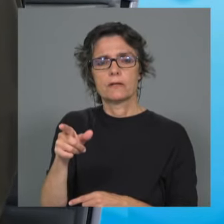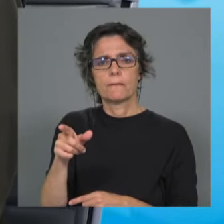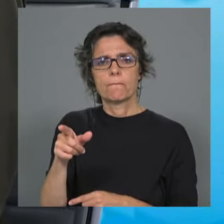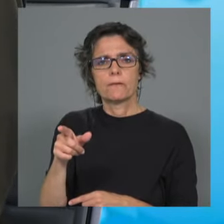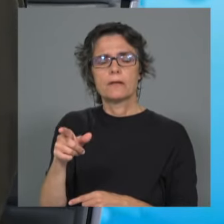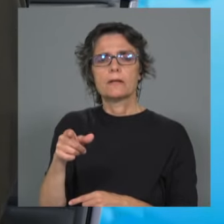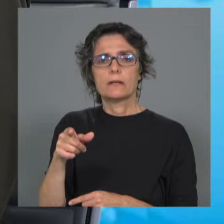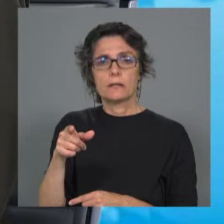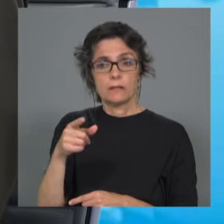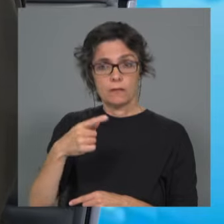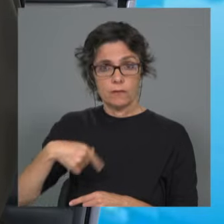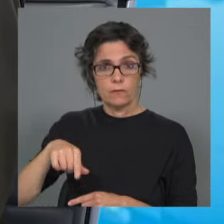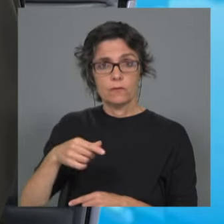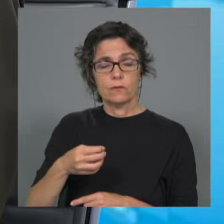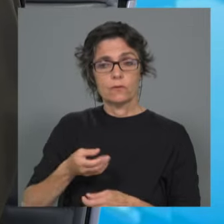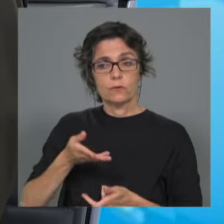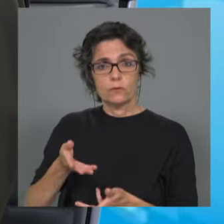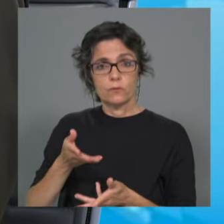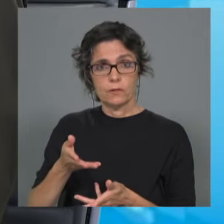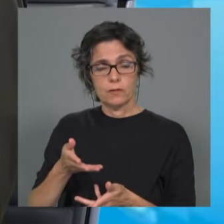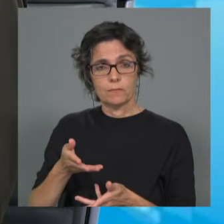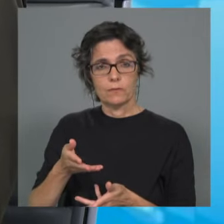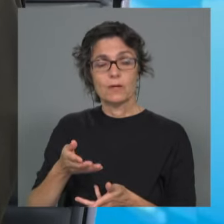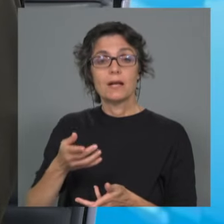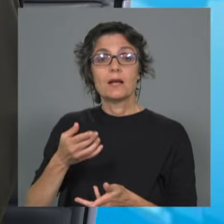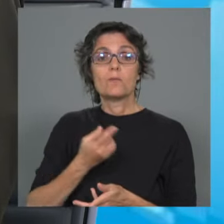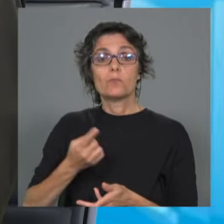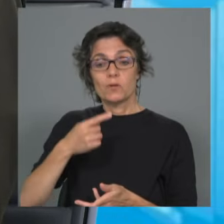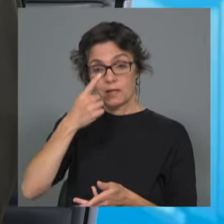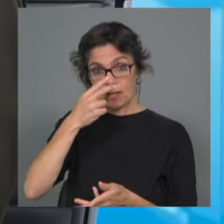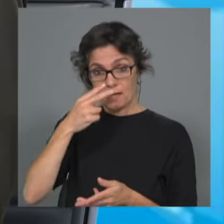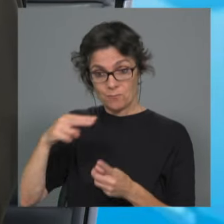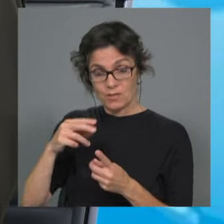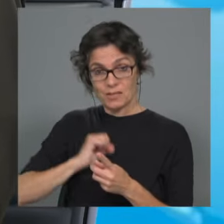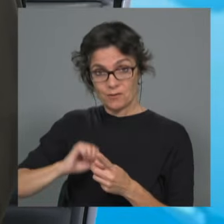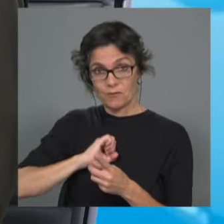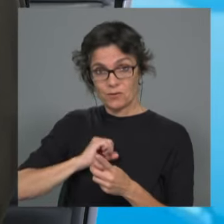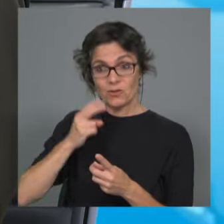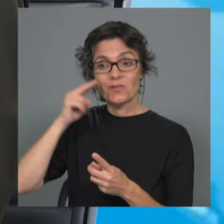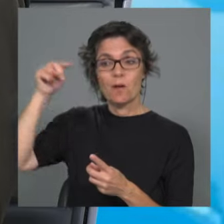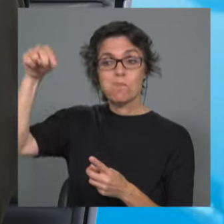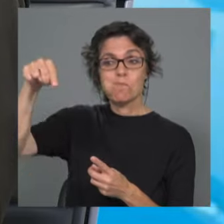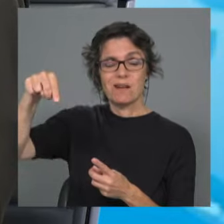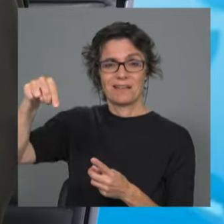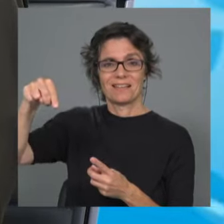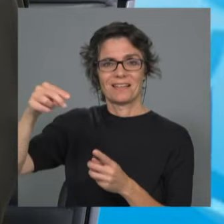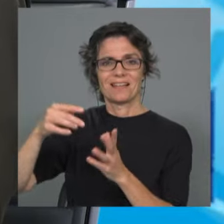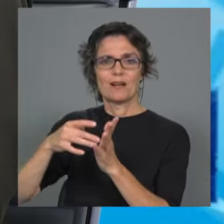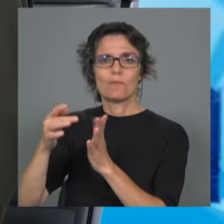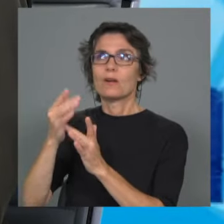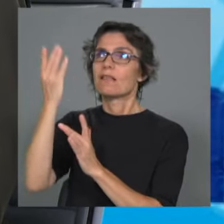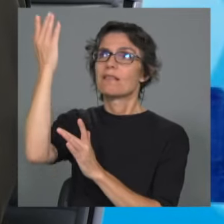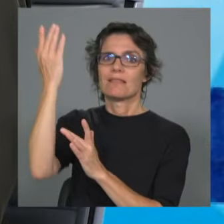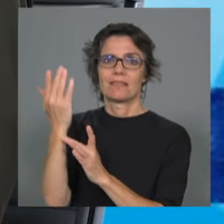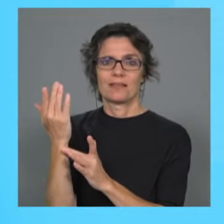a presença de Deus, mas que também é Deus para nós. É também, de alguma forma, Deus que nos visita.